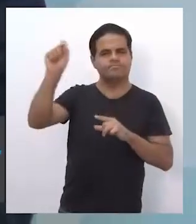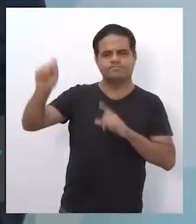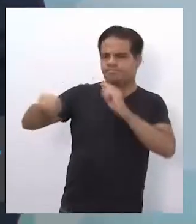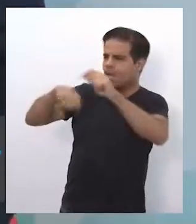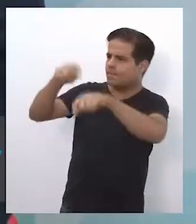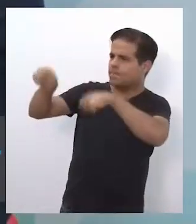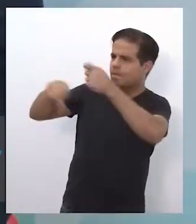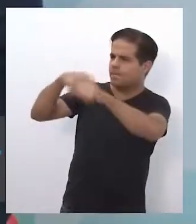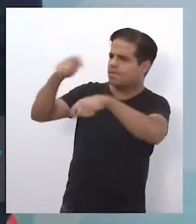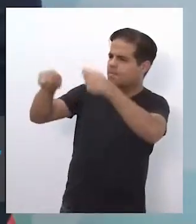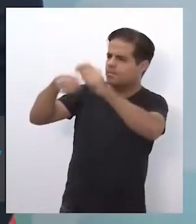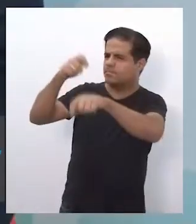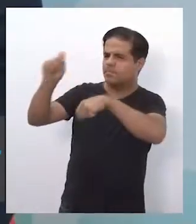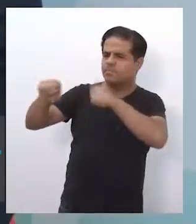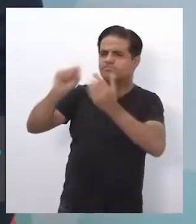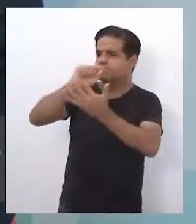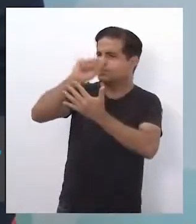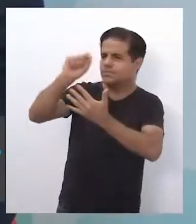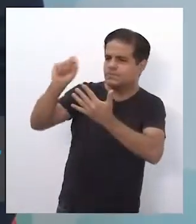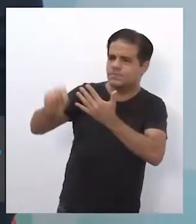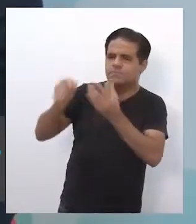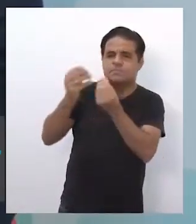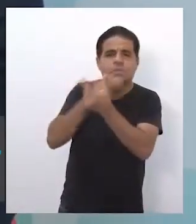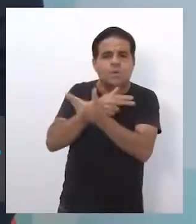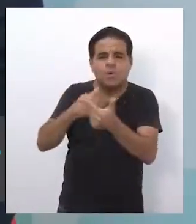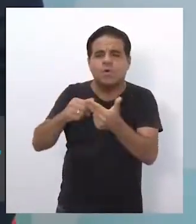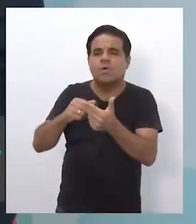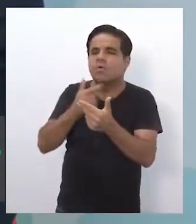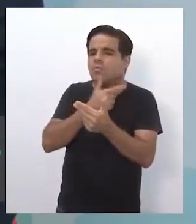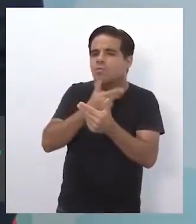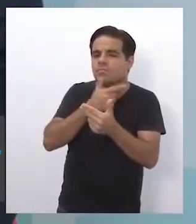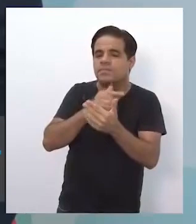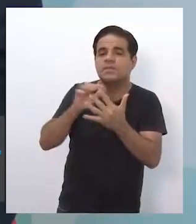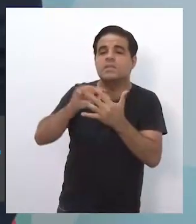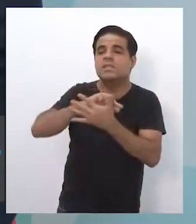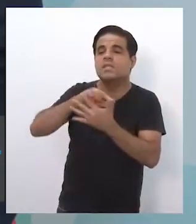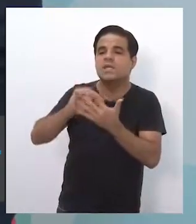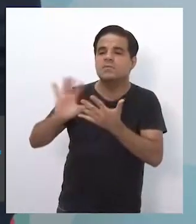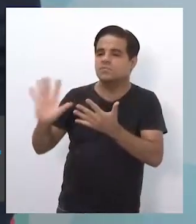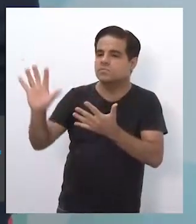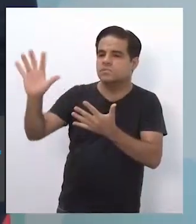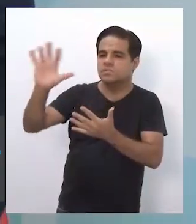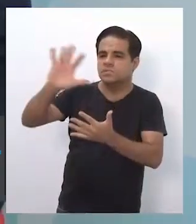aí. Ô, Felipe, vê se você consegue colocar os dedos em cima aí